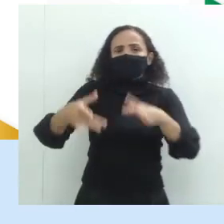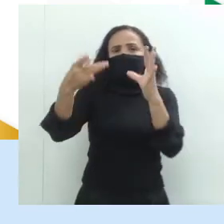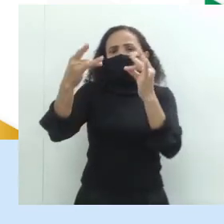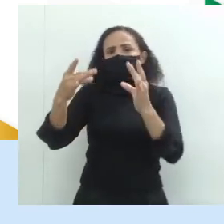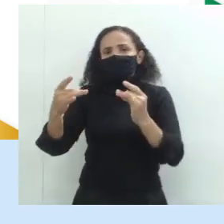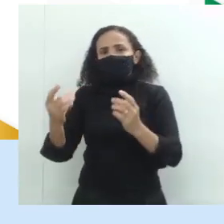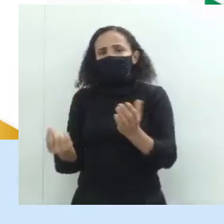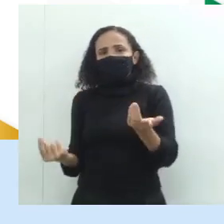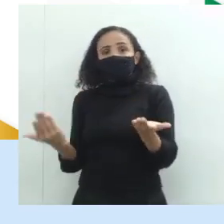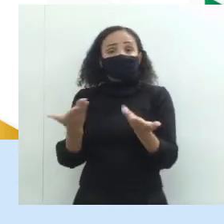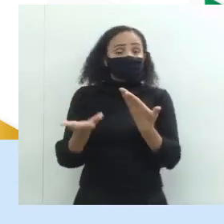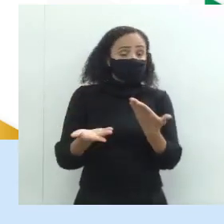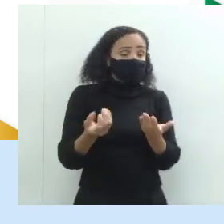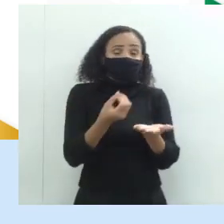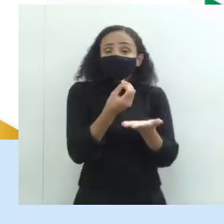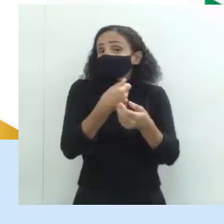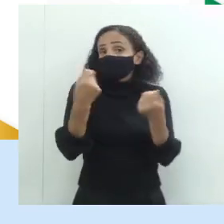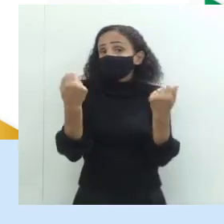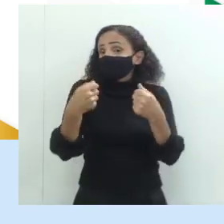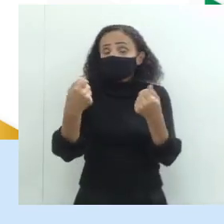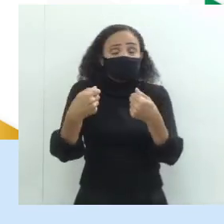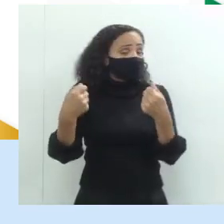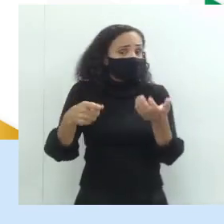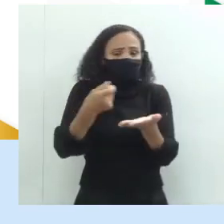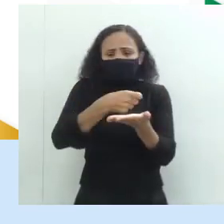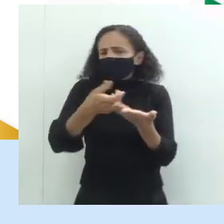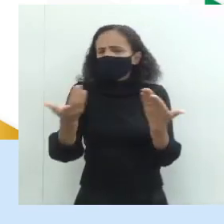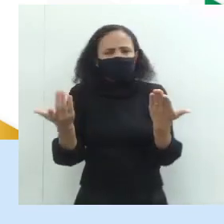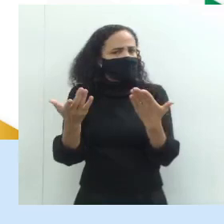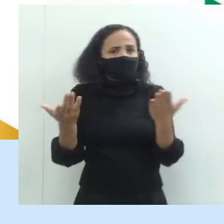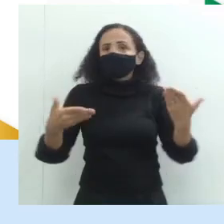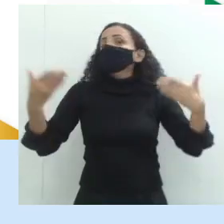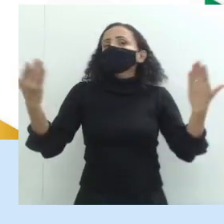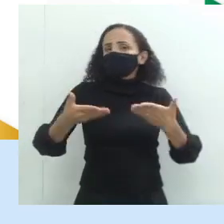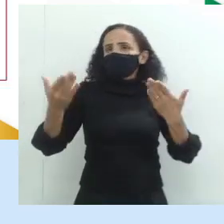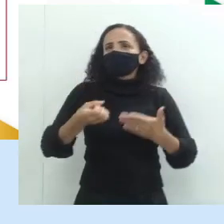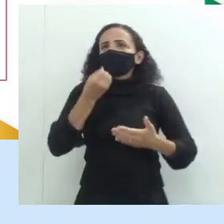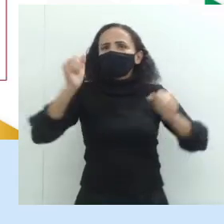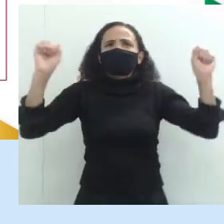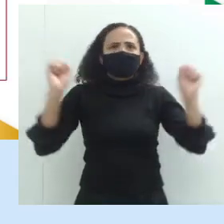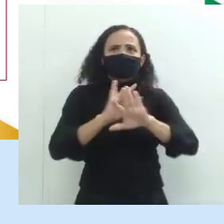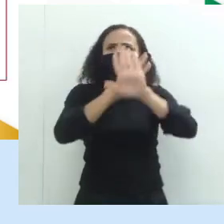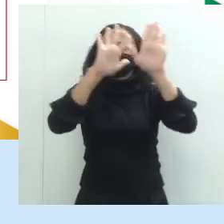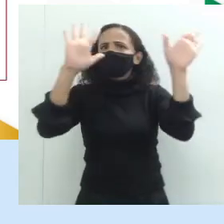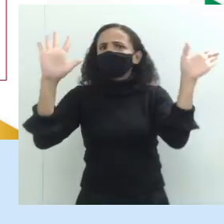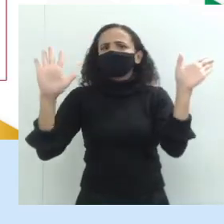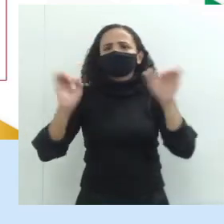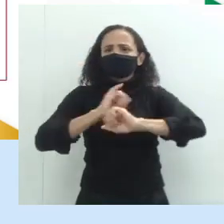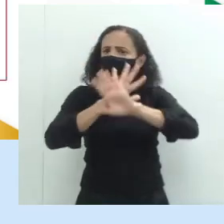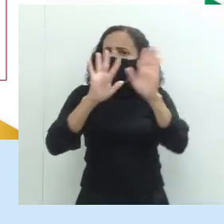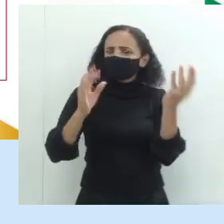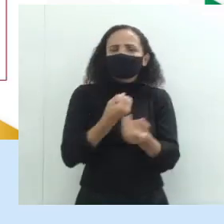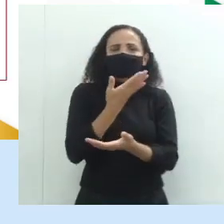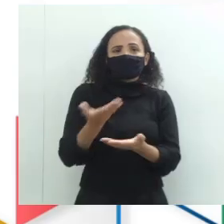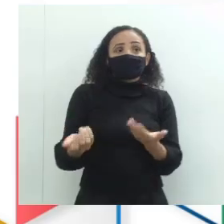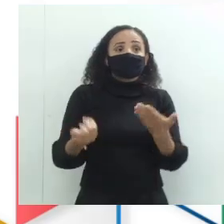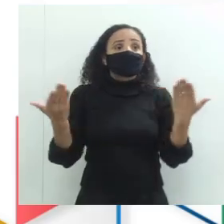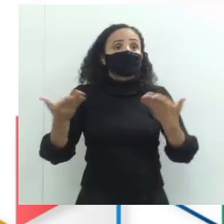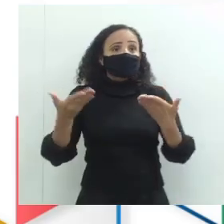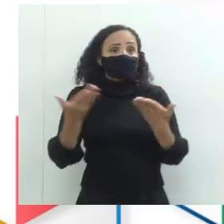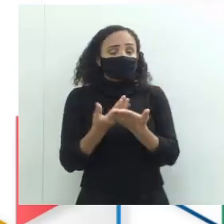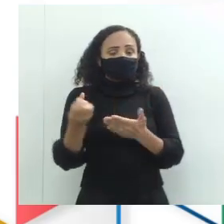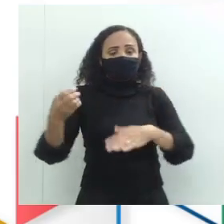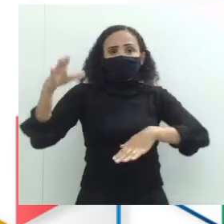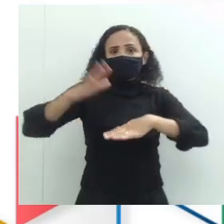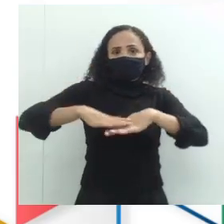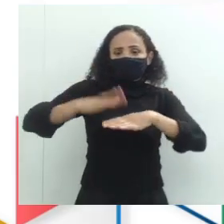e o x do lado. Ele não fazia isso. Era muito assim. Hoje a gente está mais prático, tá? E um outro grande